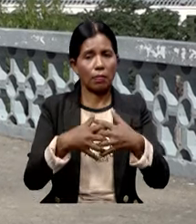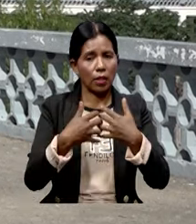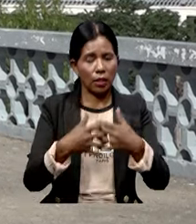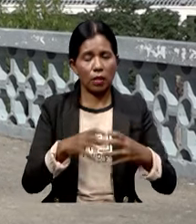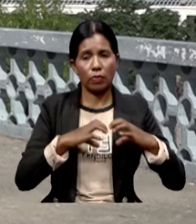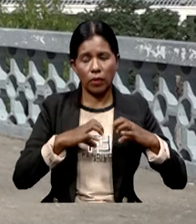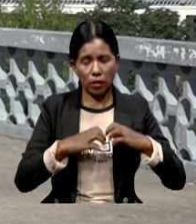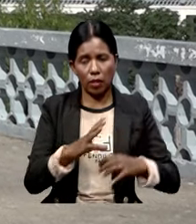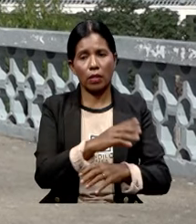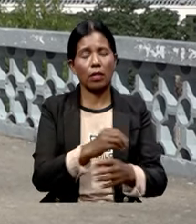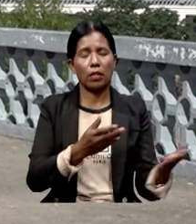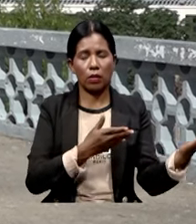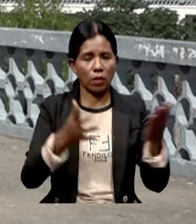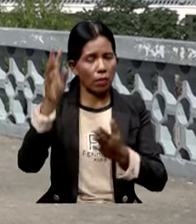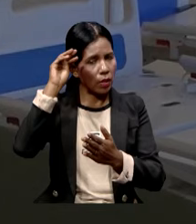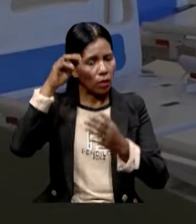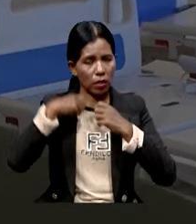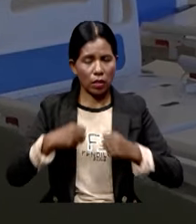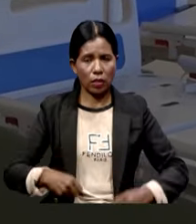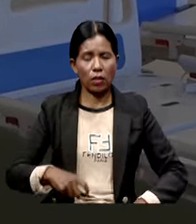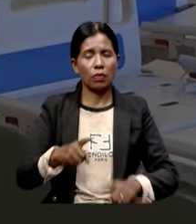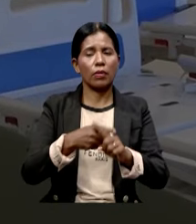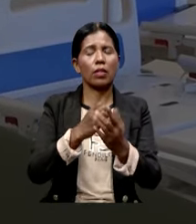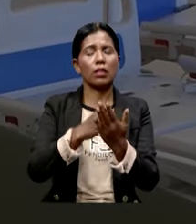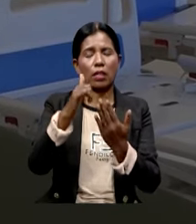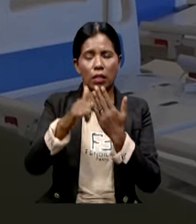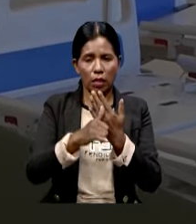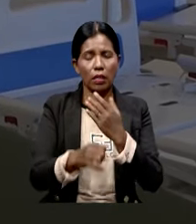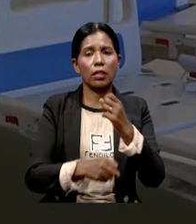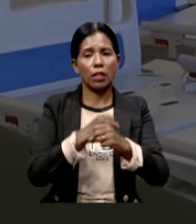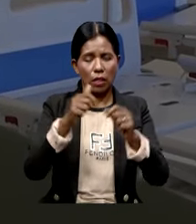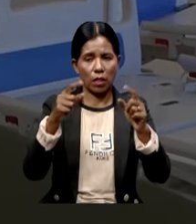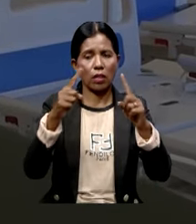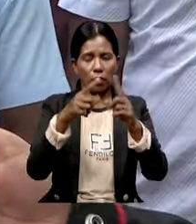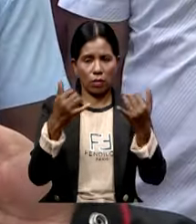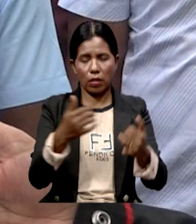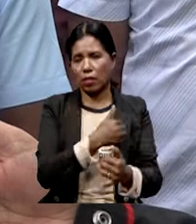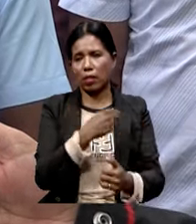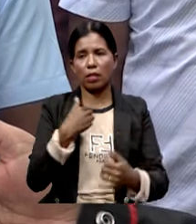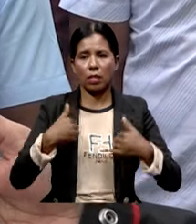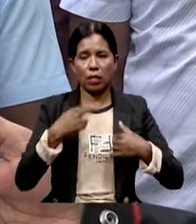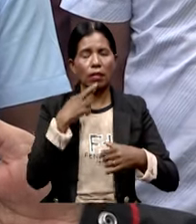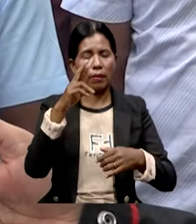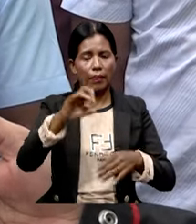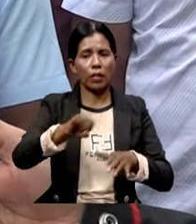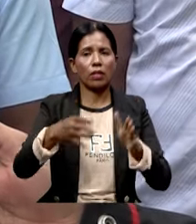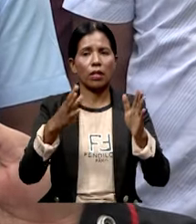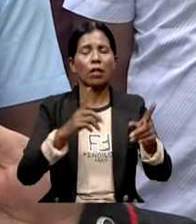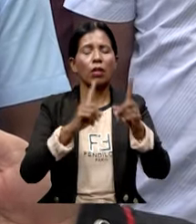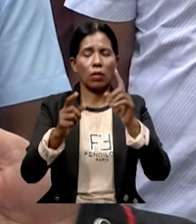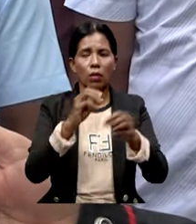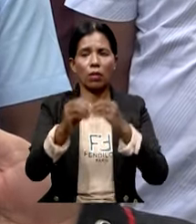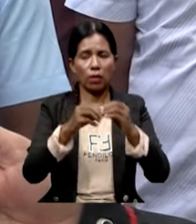refere, submete o novo Ministro da Saúde e fulanzaneiro tinané, mas beto agora se dá o que resposta. A foi jornalista confirma assunto